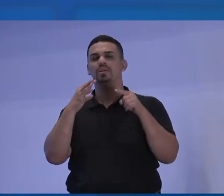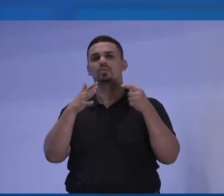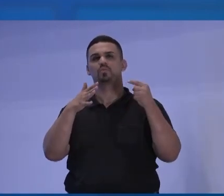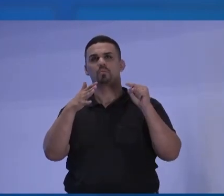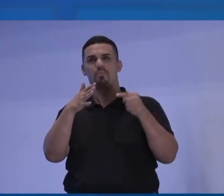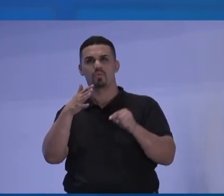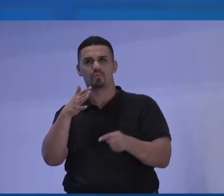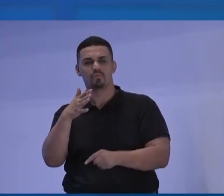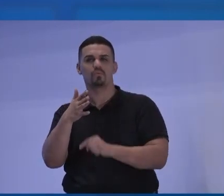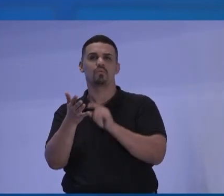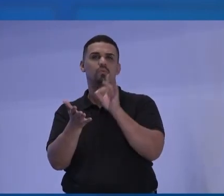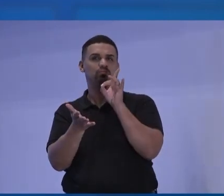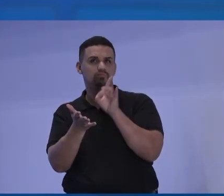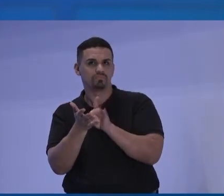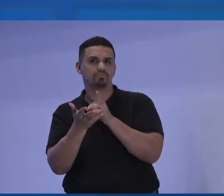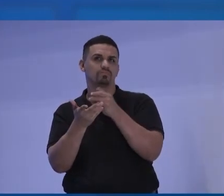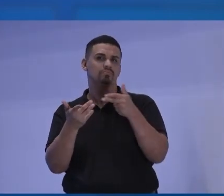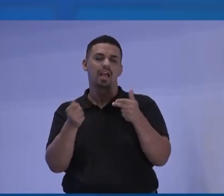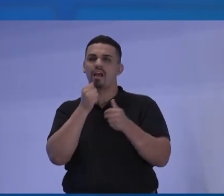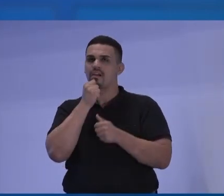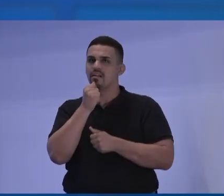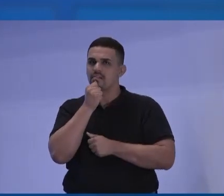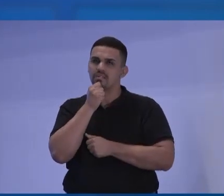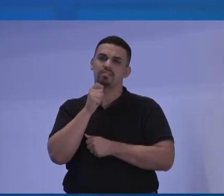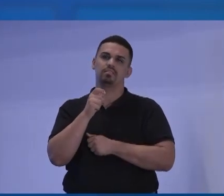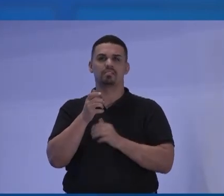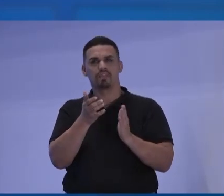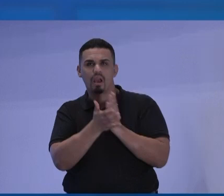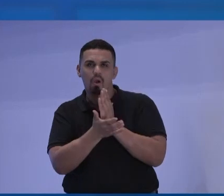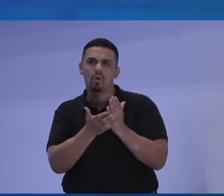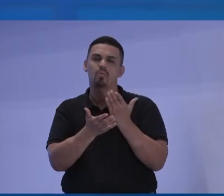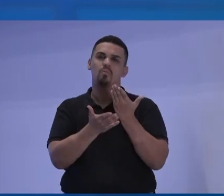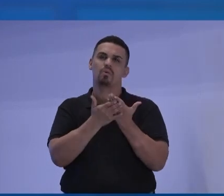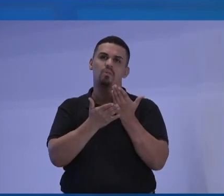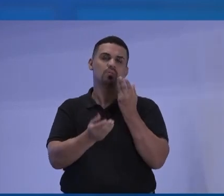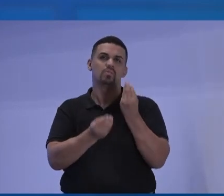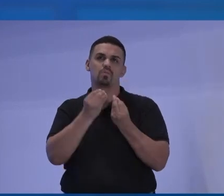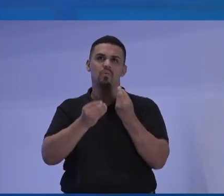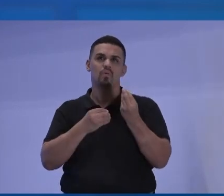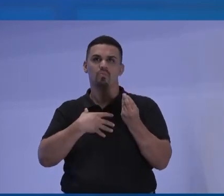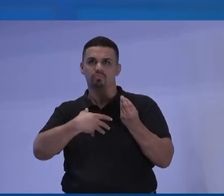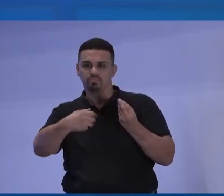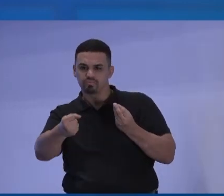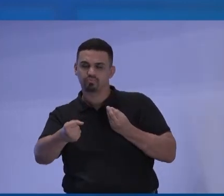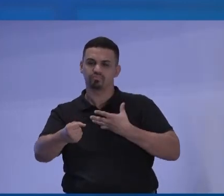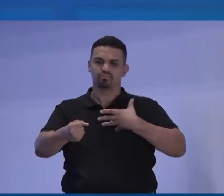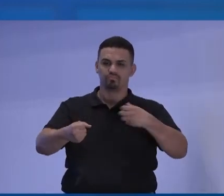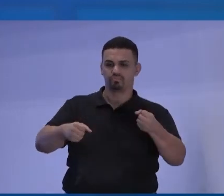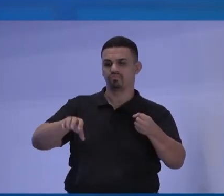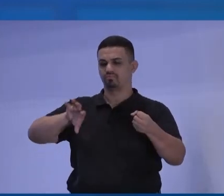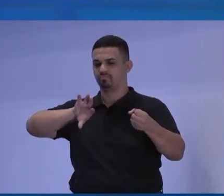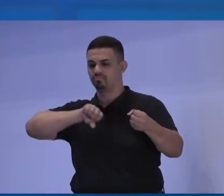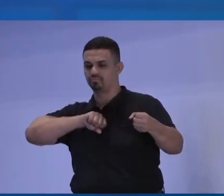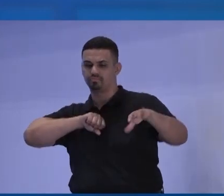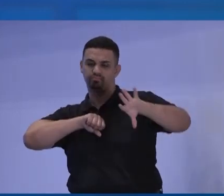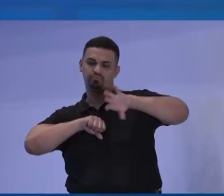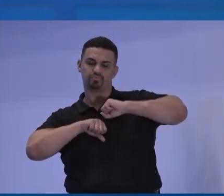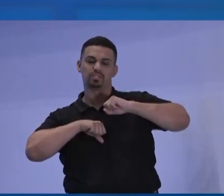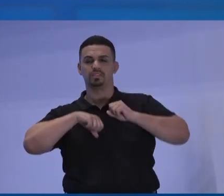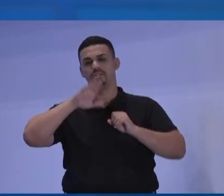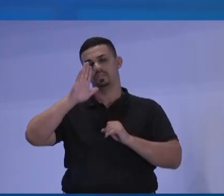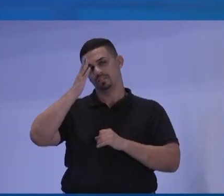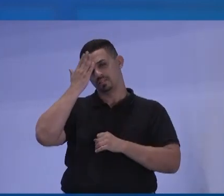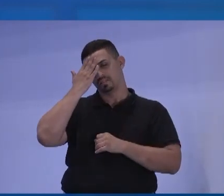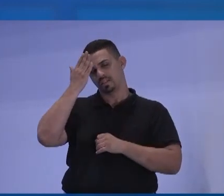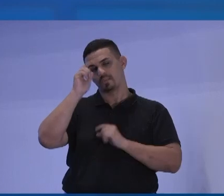consolidado, muitas coisas ainda estão sendo estudadas sobre a transmissão da doença. Nós sabemos que a principal via de transmissão é a via